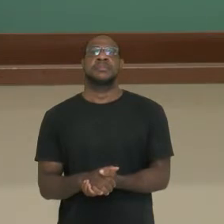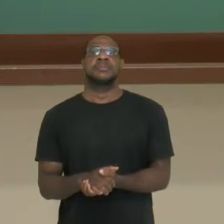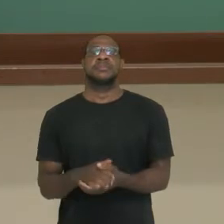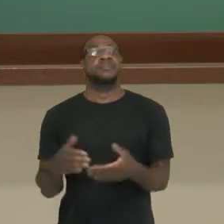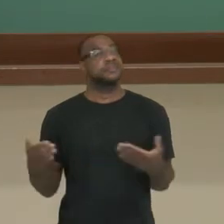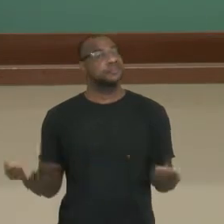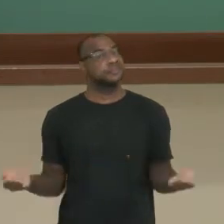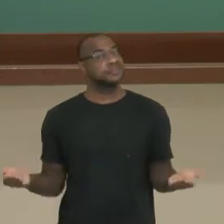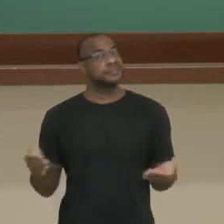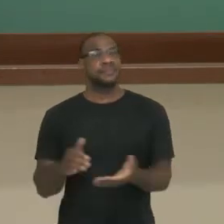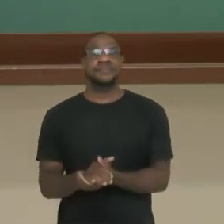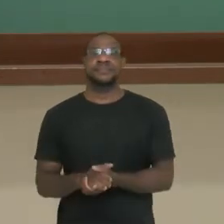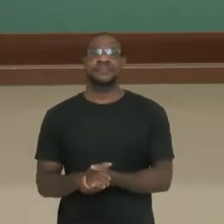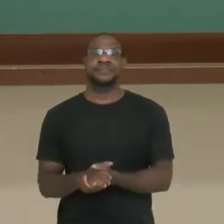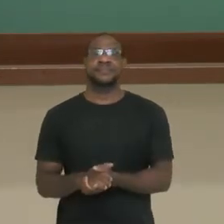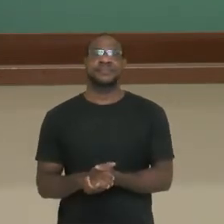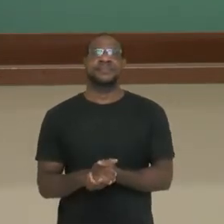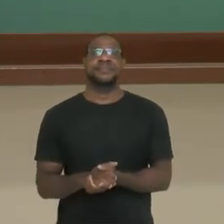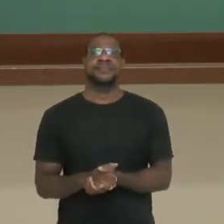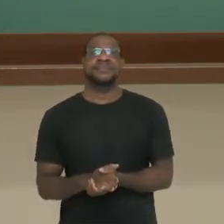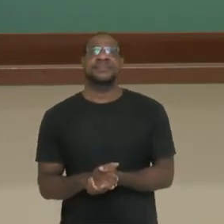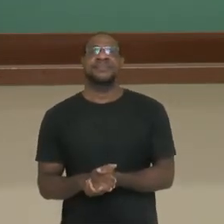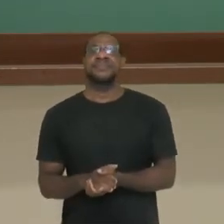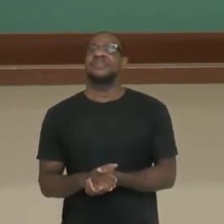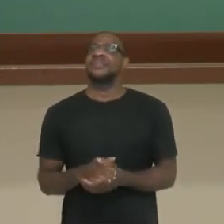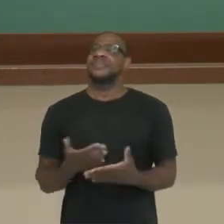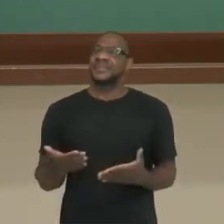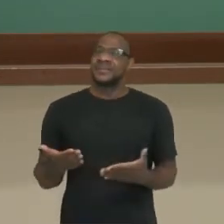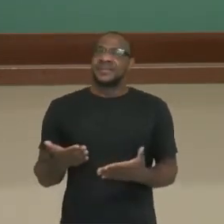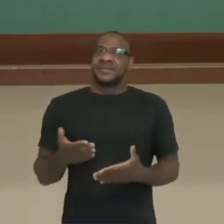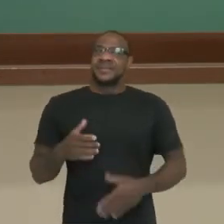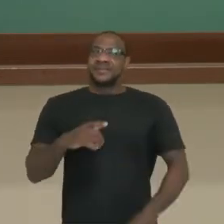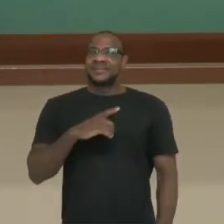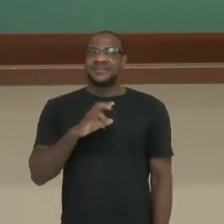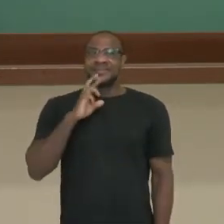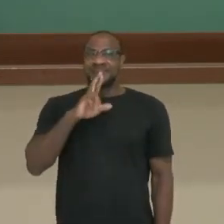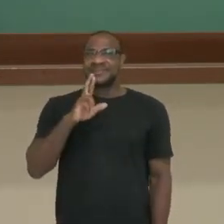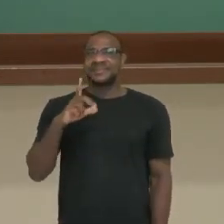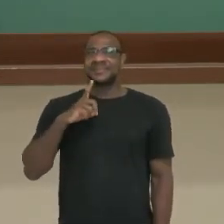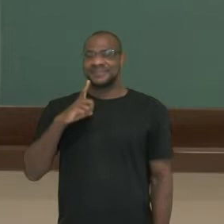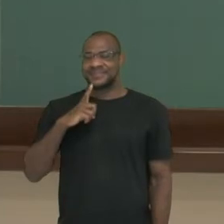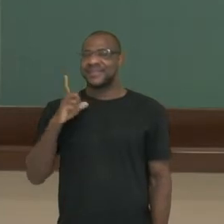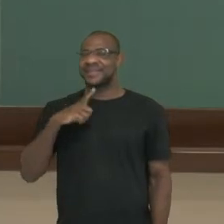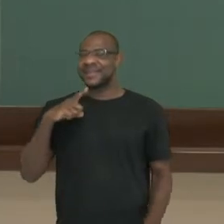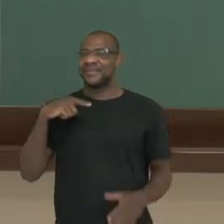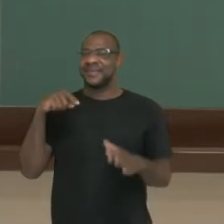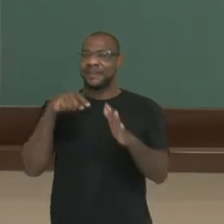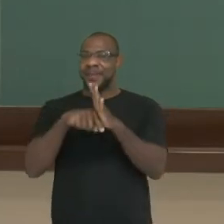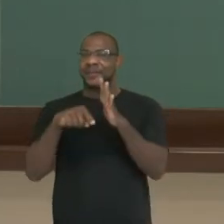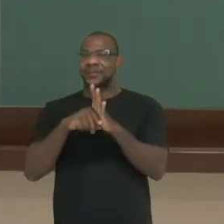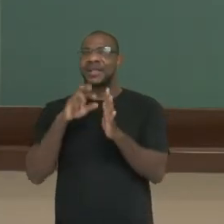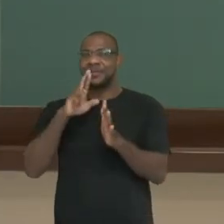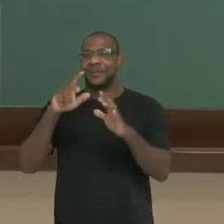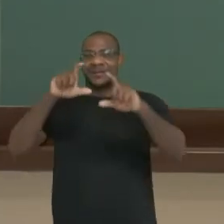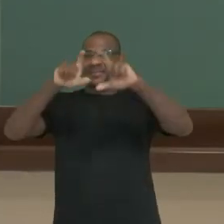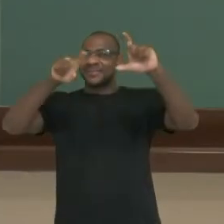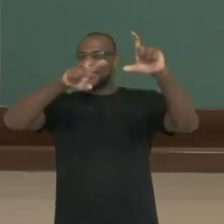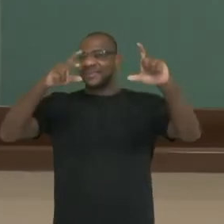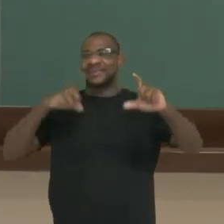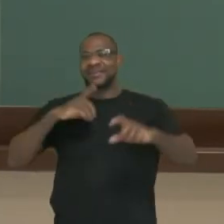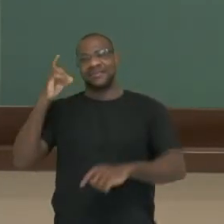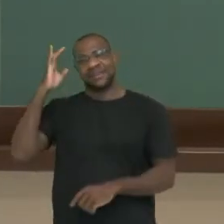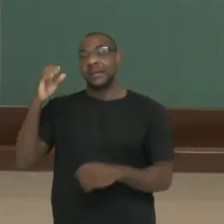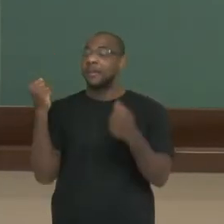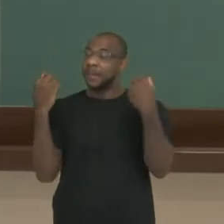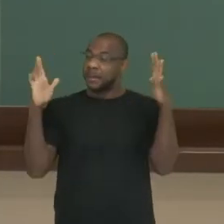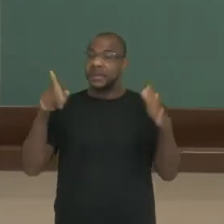E aí, pessoal, tinha sido dado spoiler para essa resposta, né? Porque a resposta já estava na pergunta, né? Então estava muito fácil. Então, parabéns